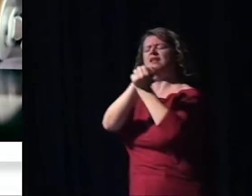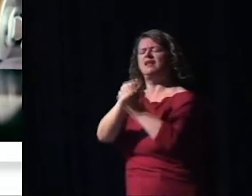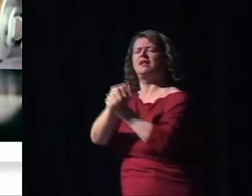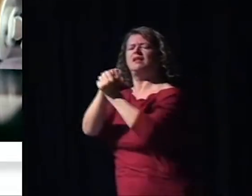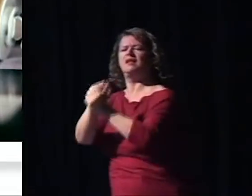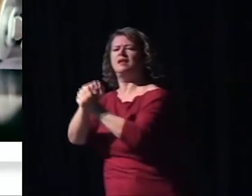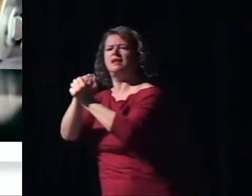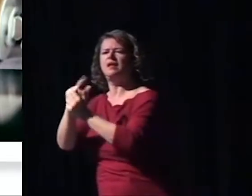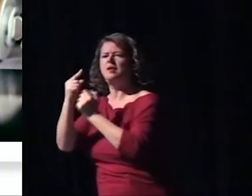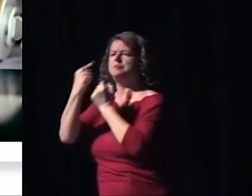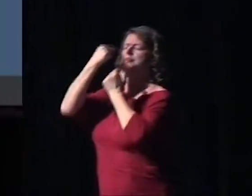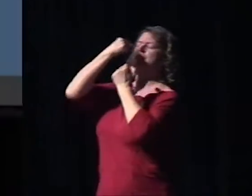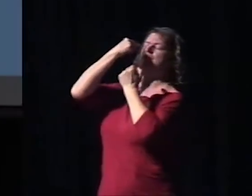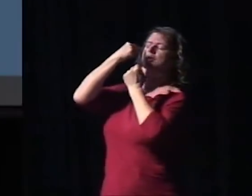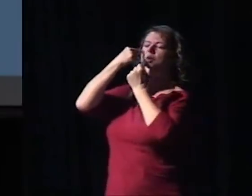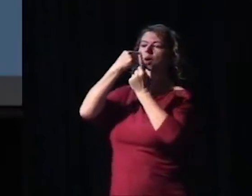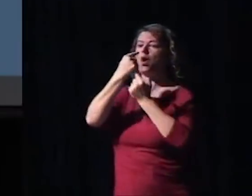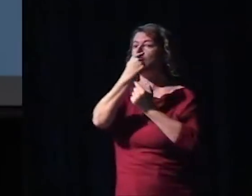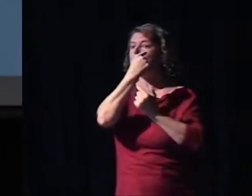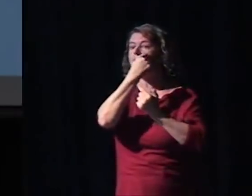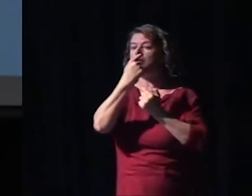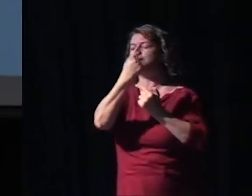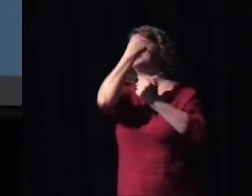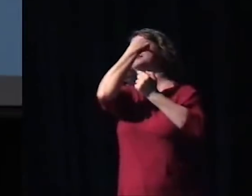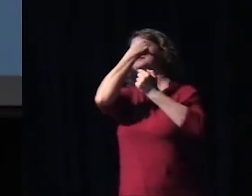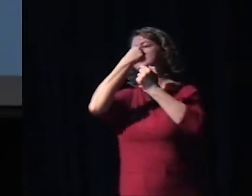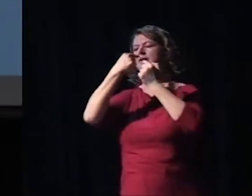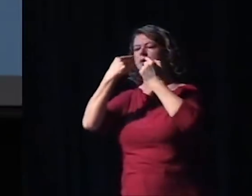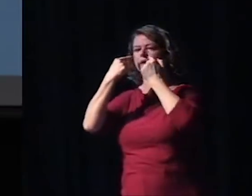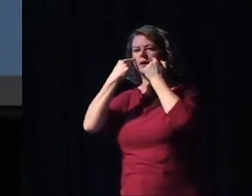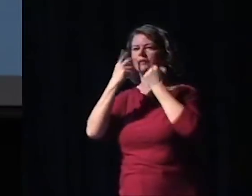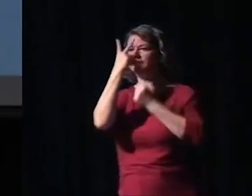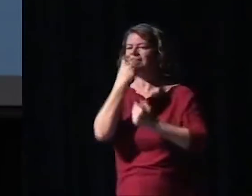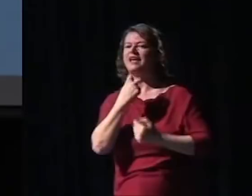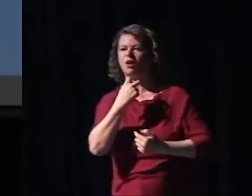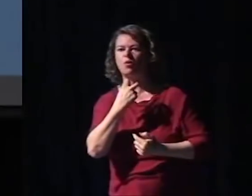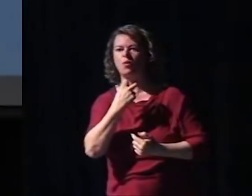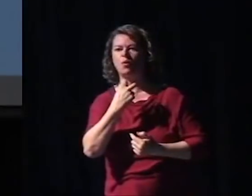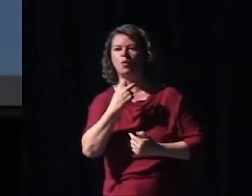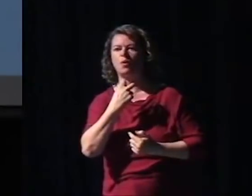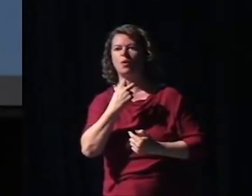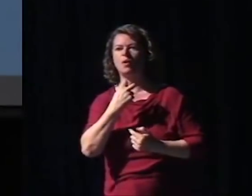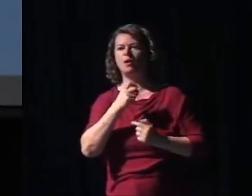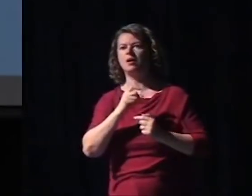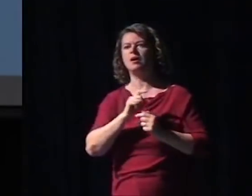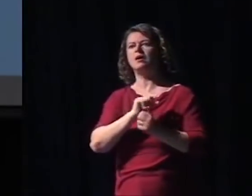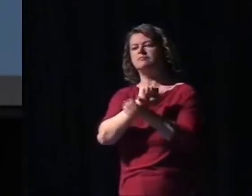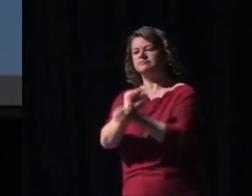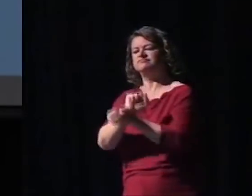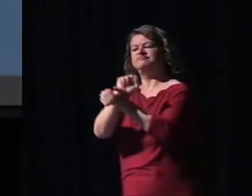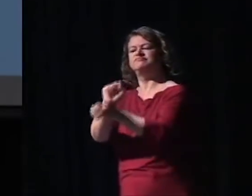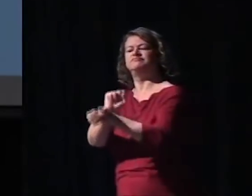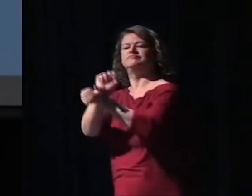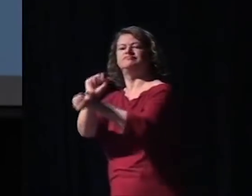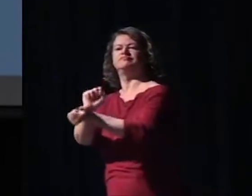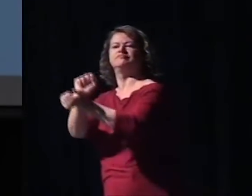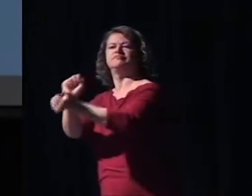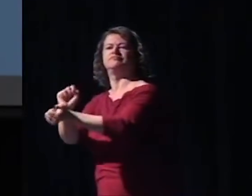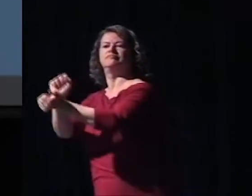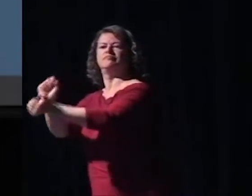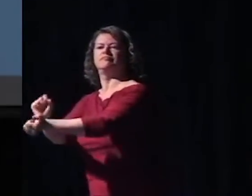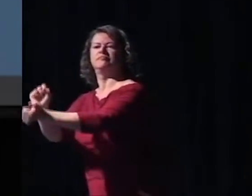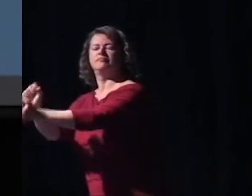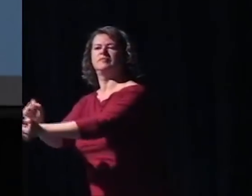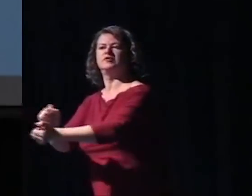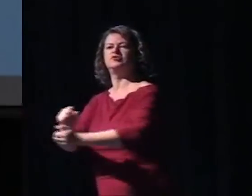girar um moinho na prisão. Ele ficou preso de verdade. Bora brincar de perder? Vamos brincar de pecar? Vamos! Até que